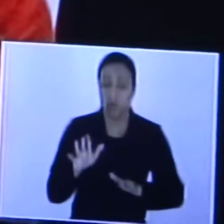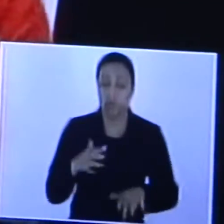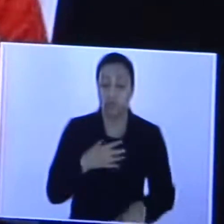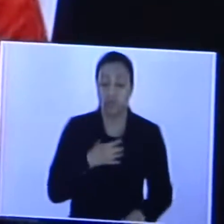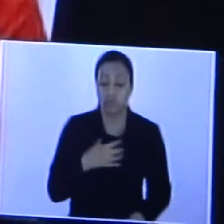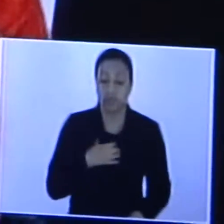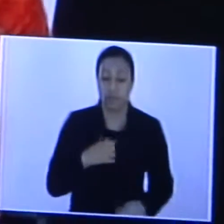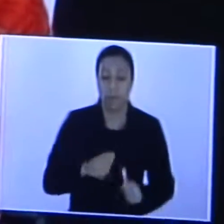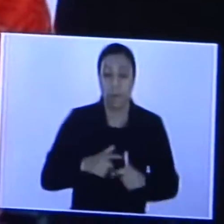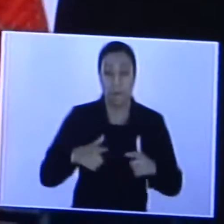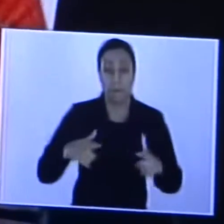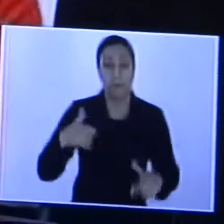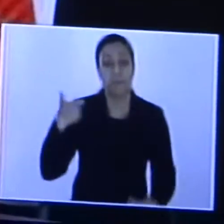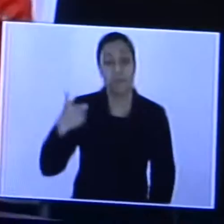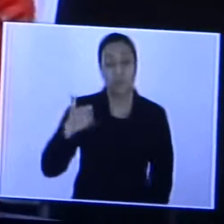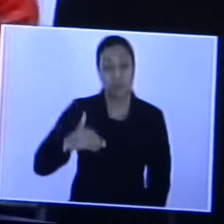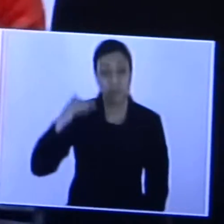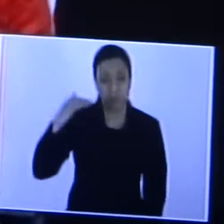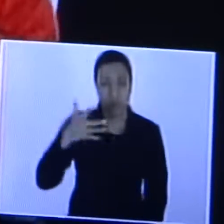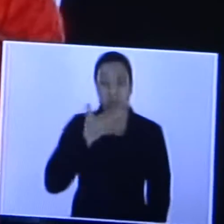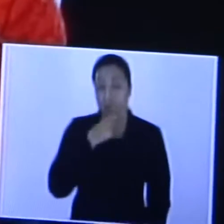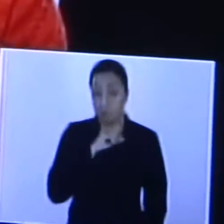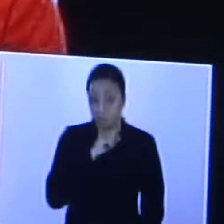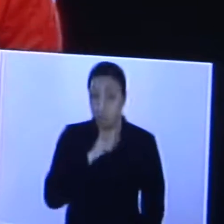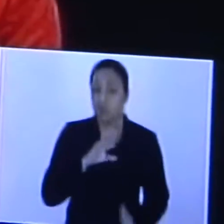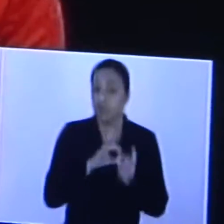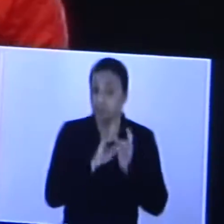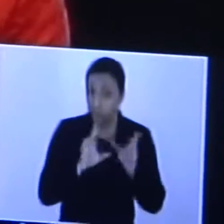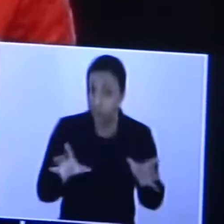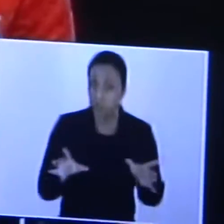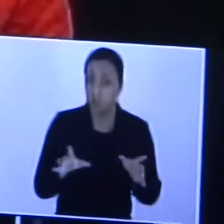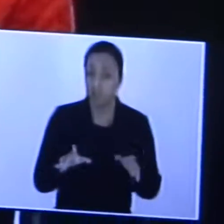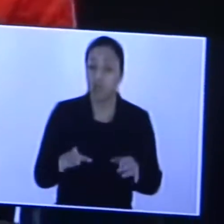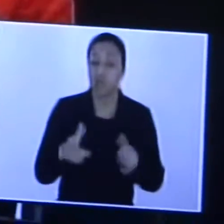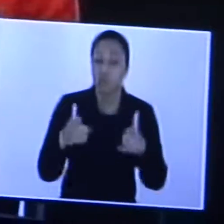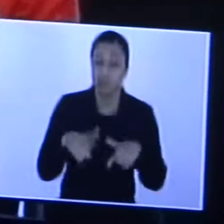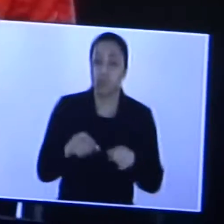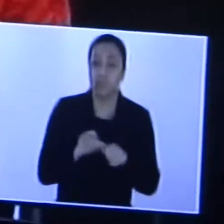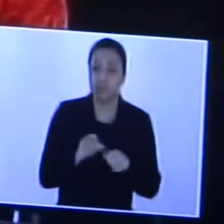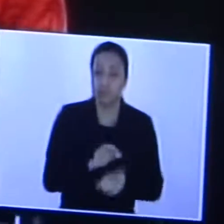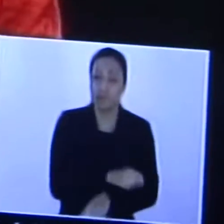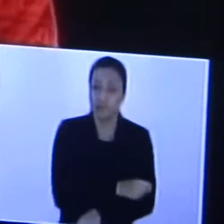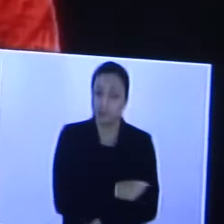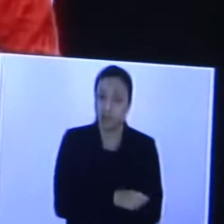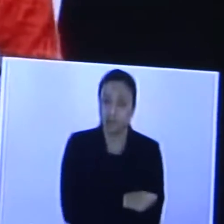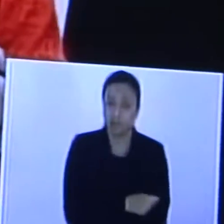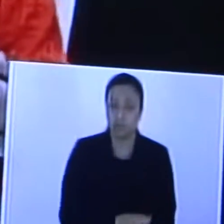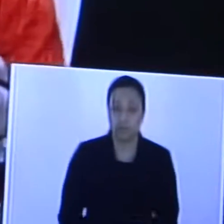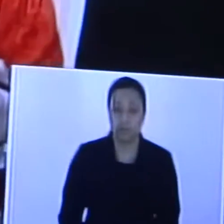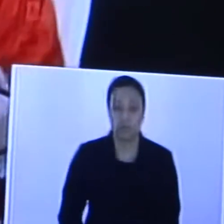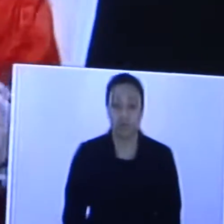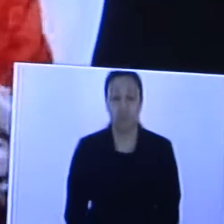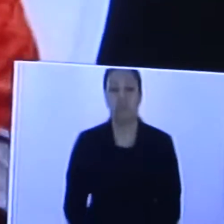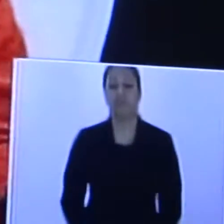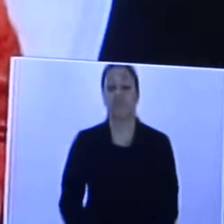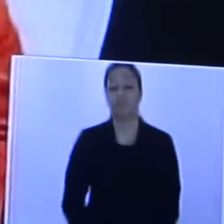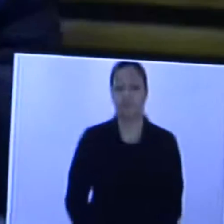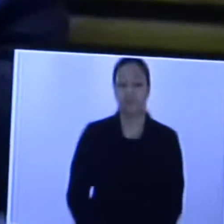da maioridade. Os pais estão autorizando e os estúdios estão fazendo a tatuagem.